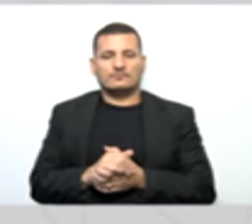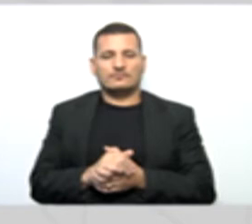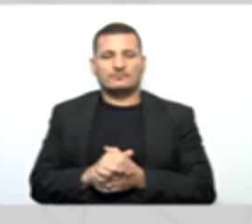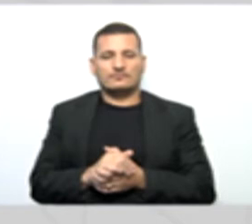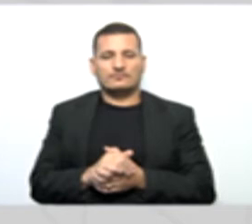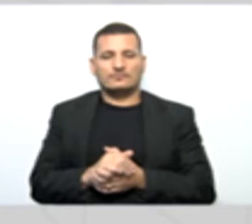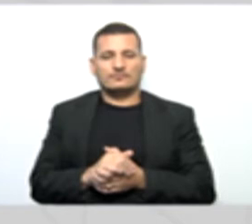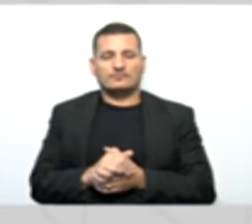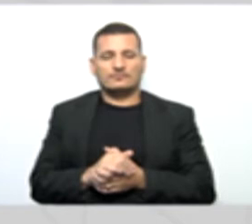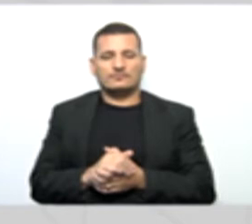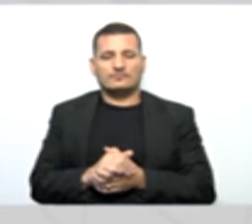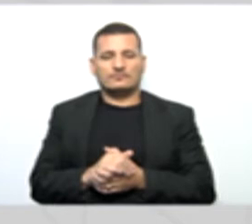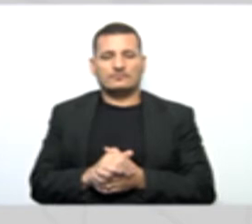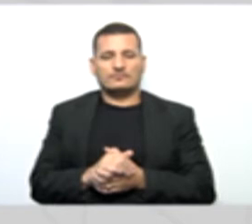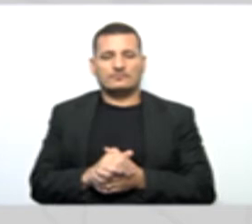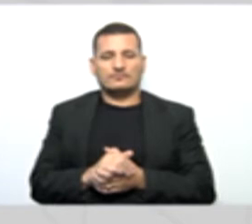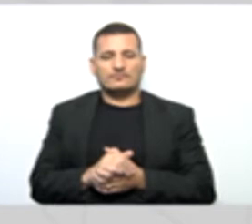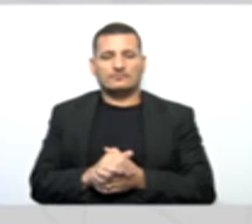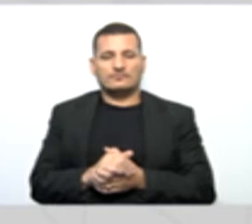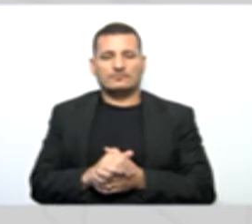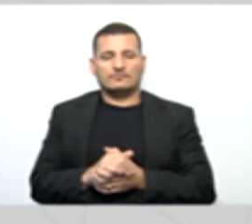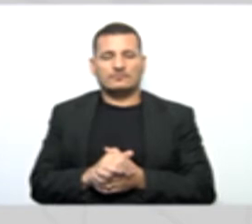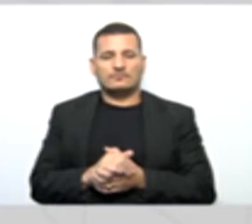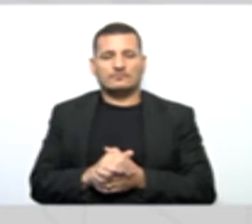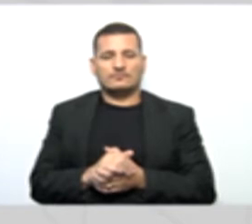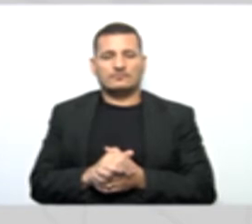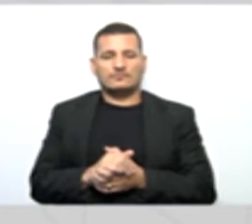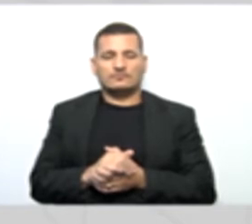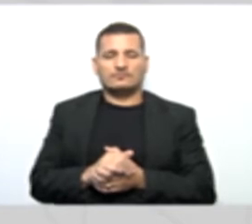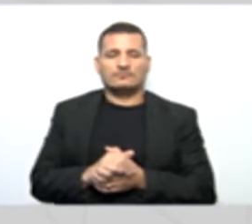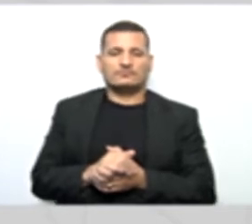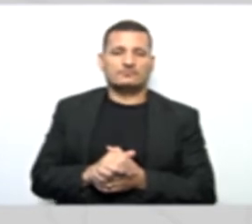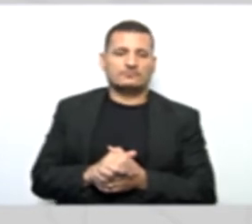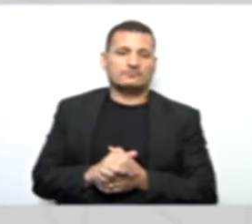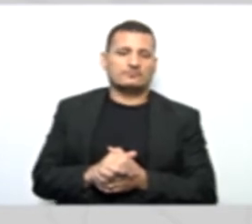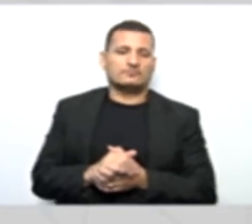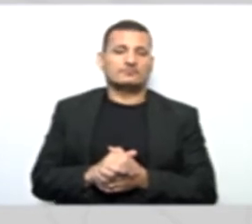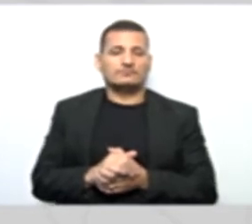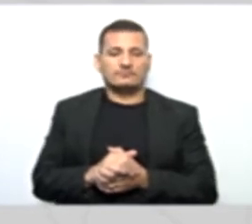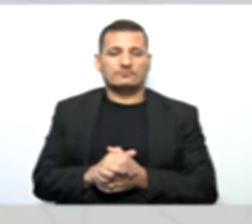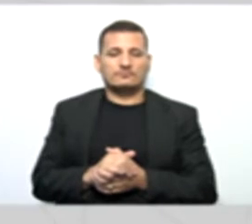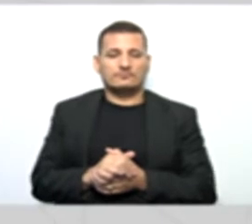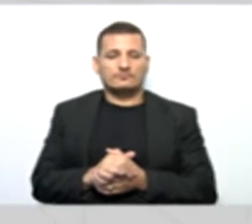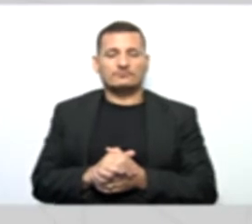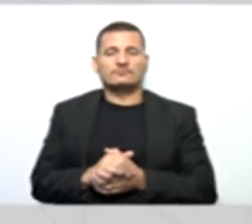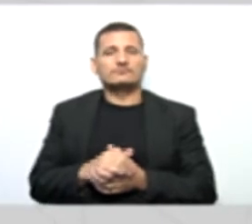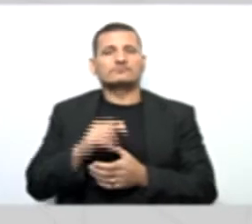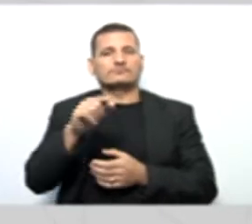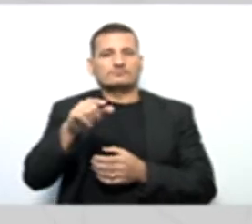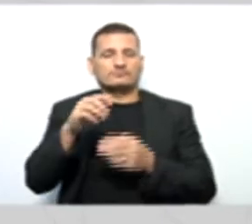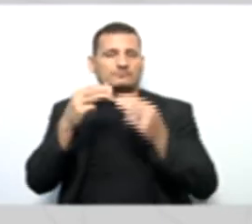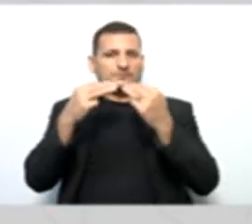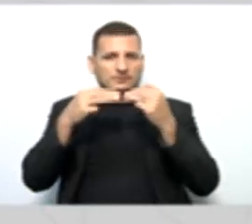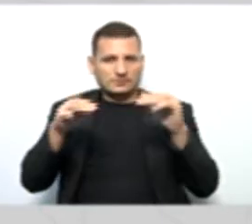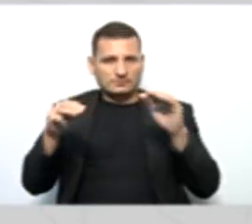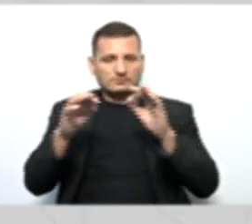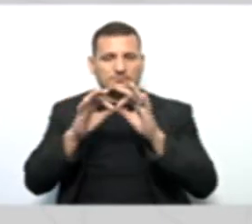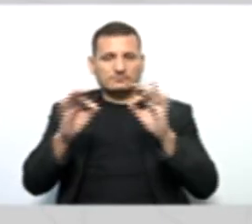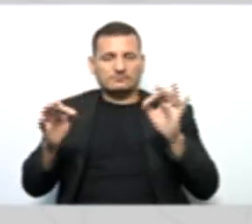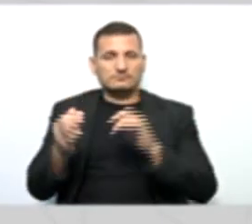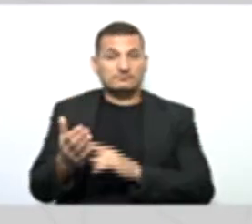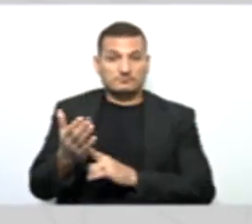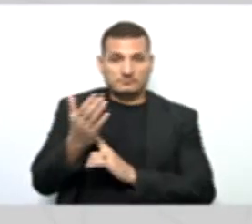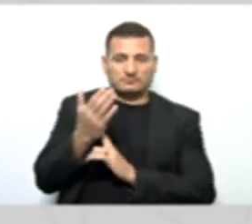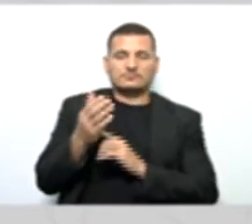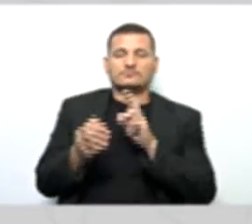Como se um cachorro estivesse latindo. Beleza? Então, essa é a mensagem que vai aparecer para o usuário